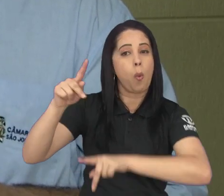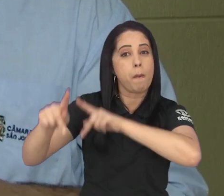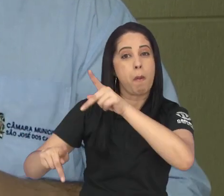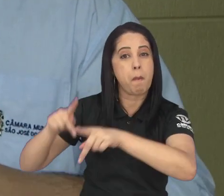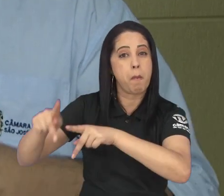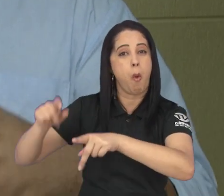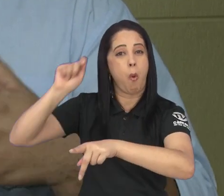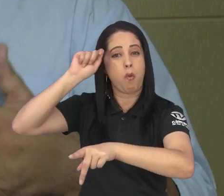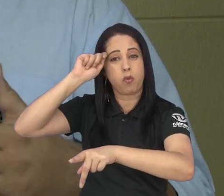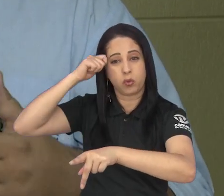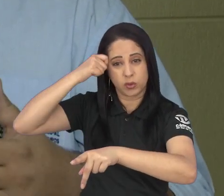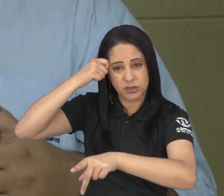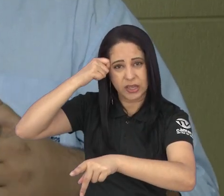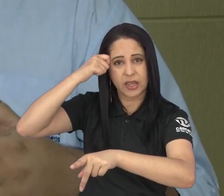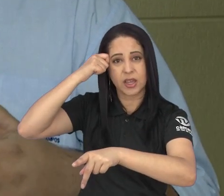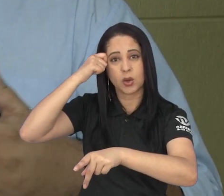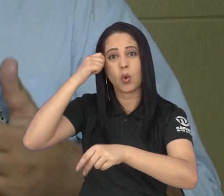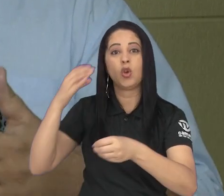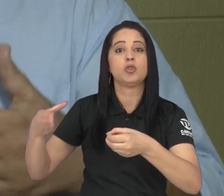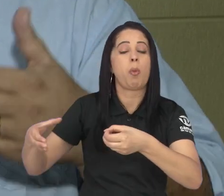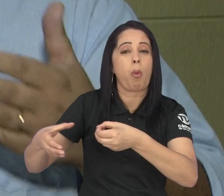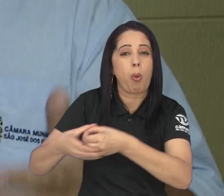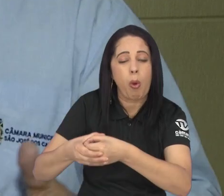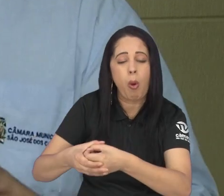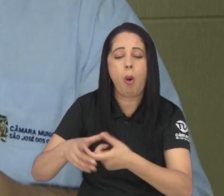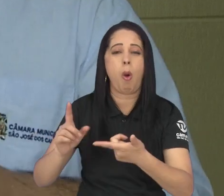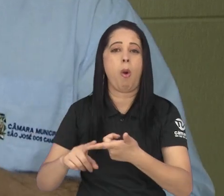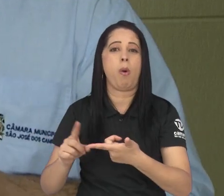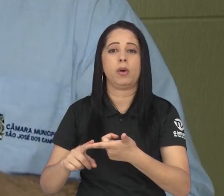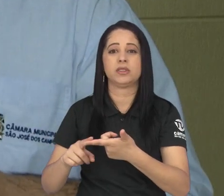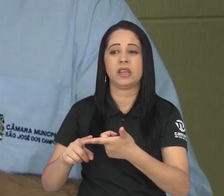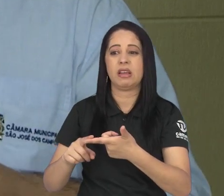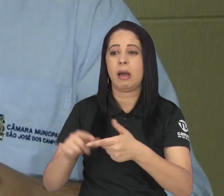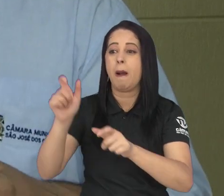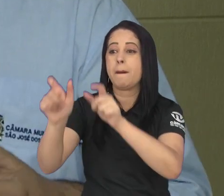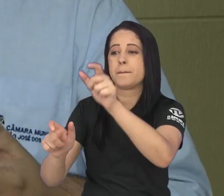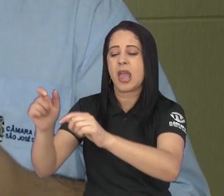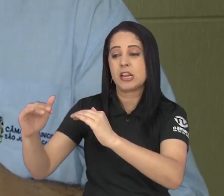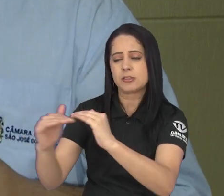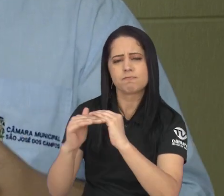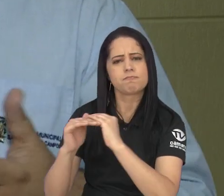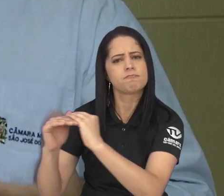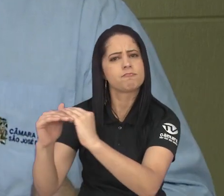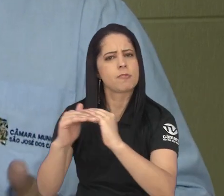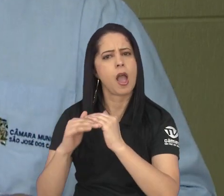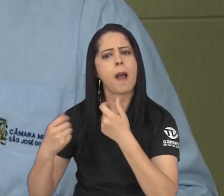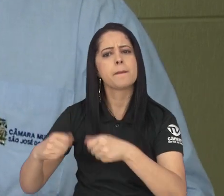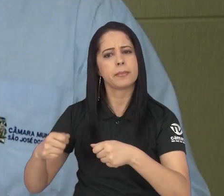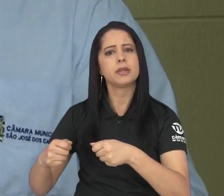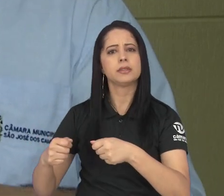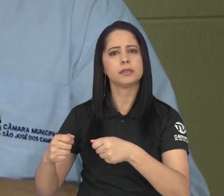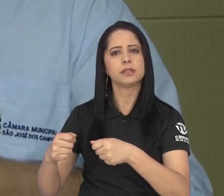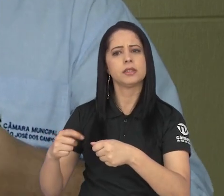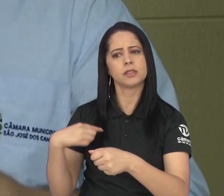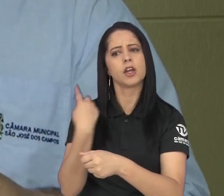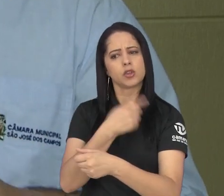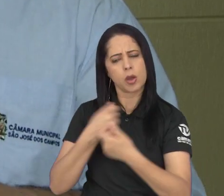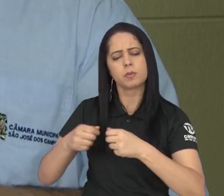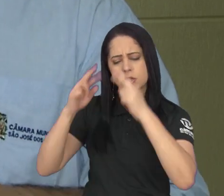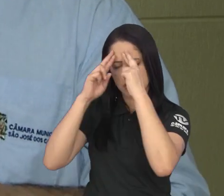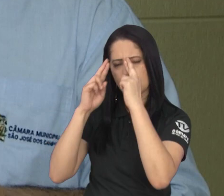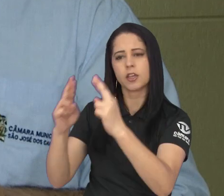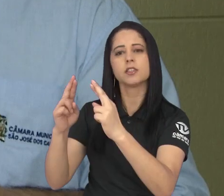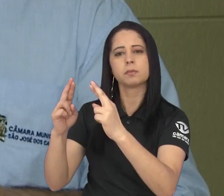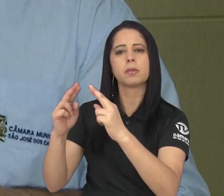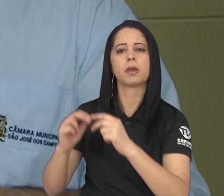enquanto povos as próprias políticas de cotas e de trazer essa igualdade Para os Povos né de pagar